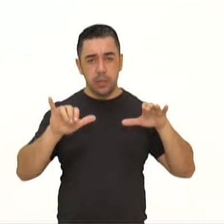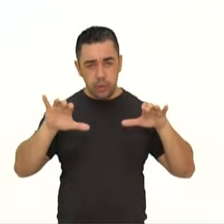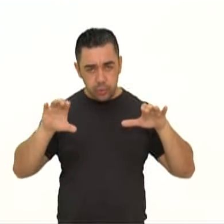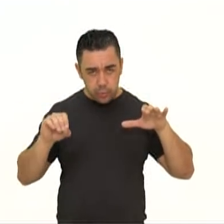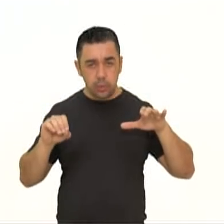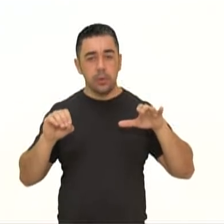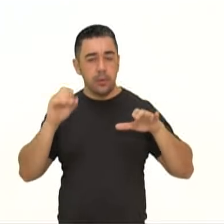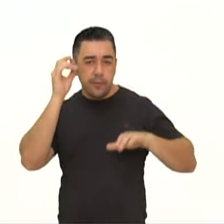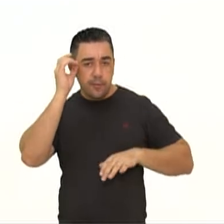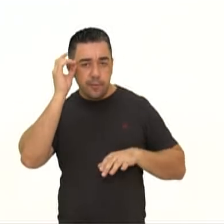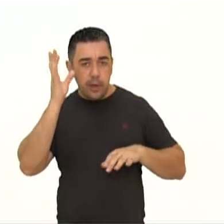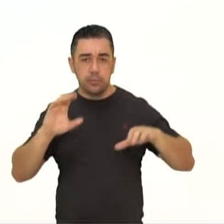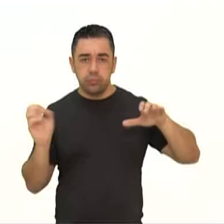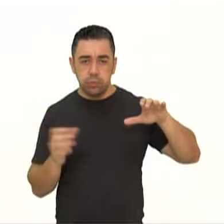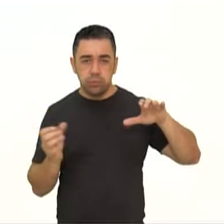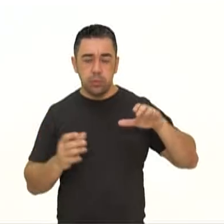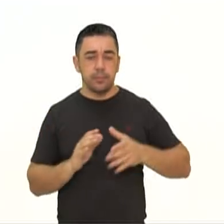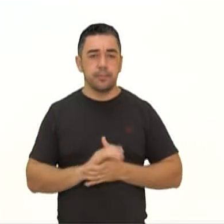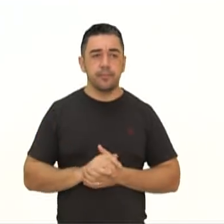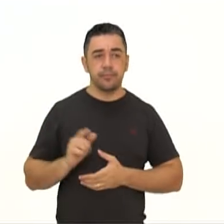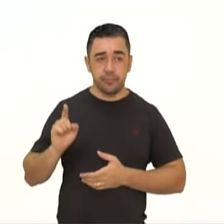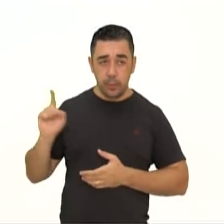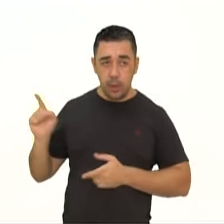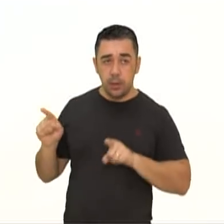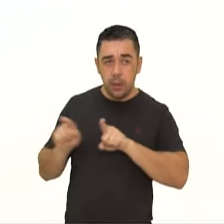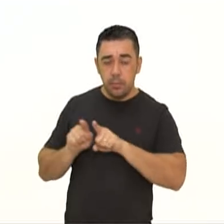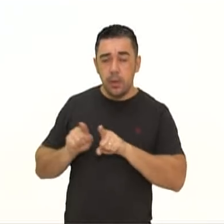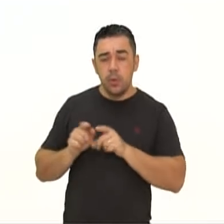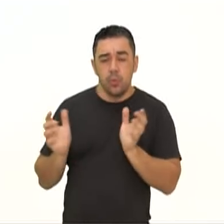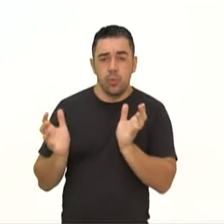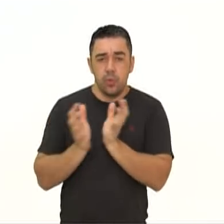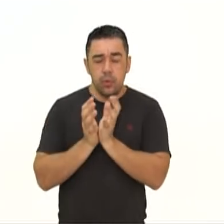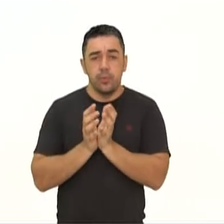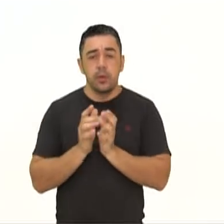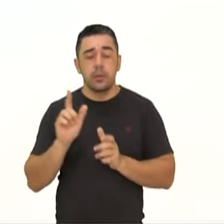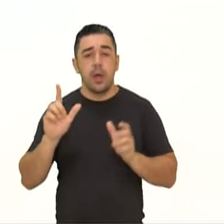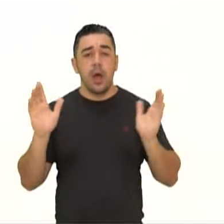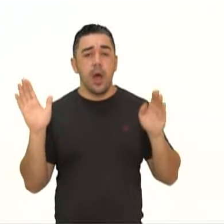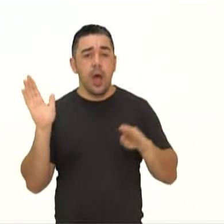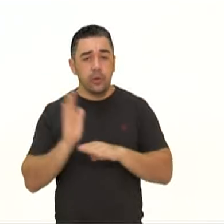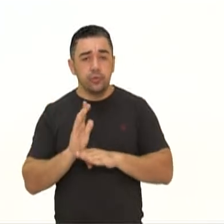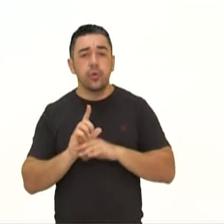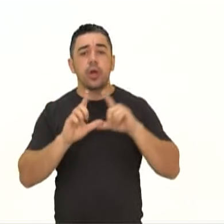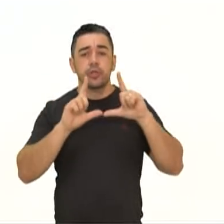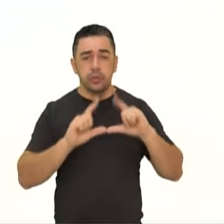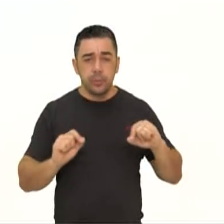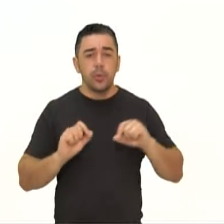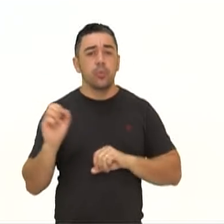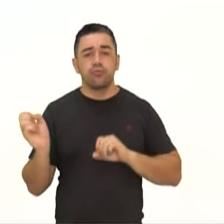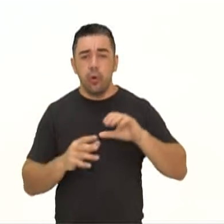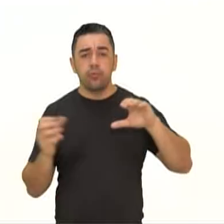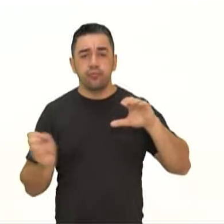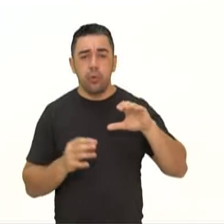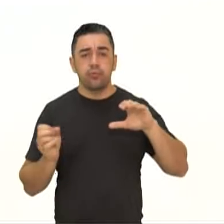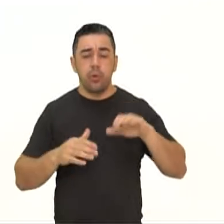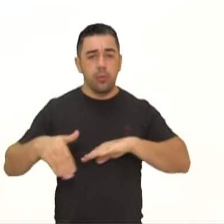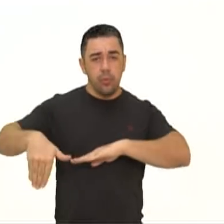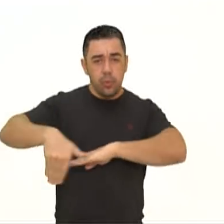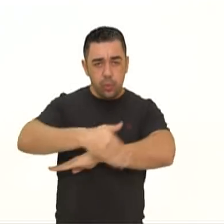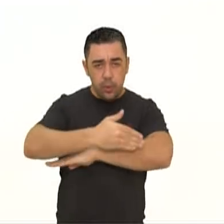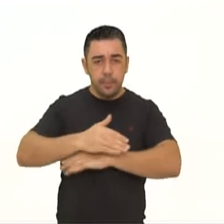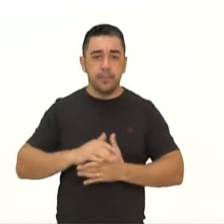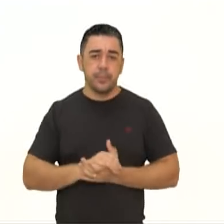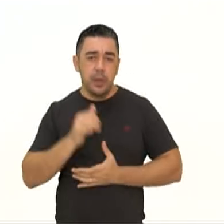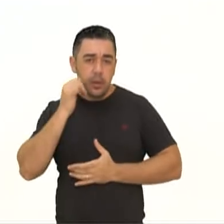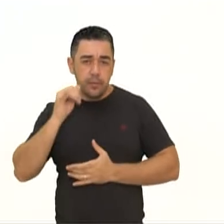de lixo. Segundo Conlurb, essas lixeiras ajudaram a reduzir o descarte de grandes volumes nas ruas,